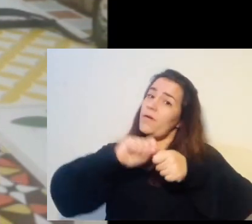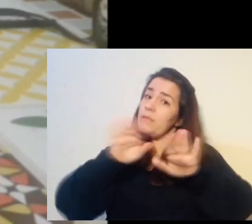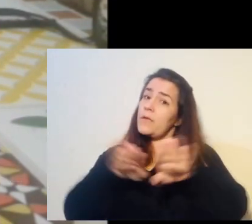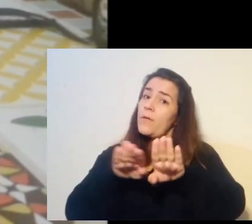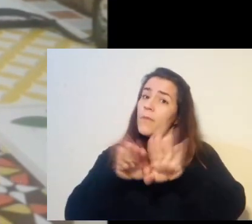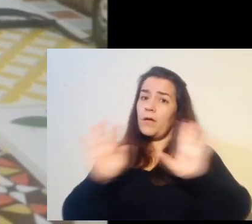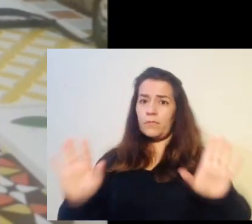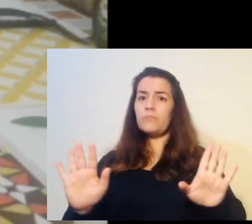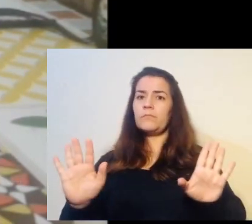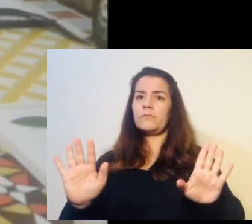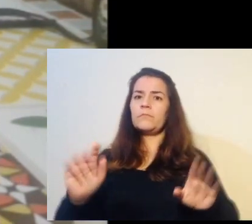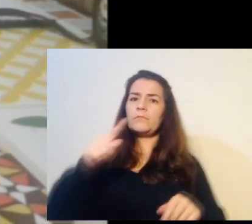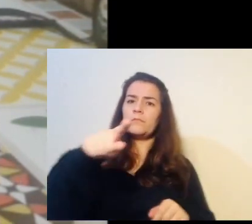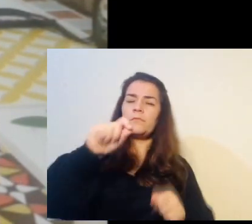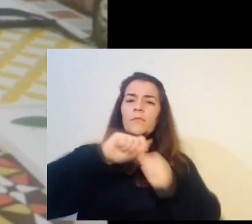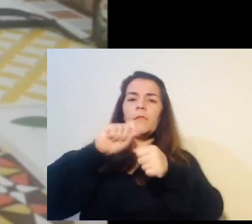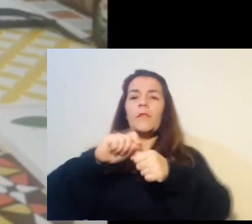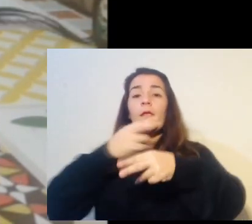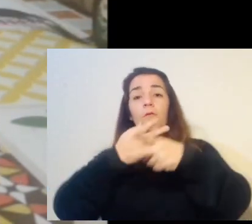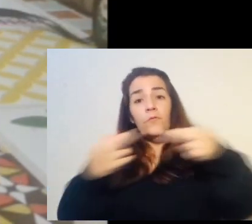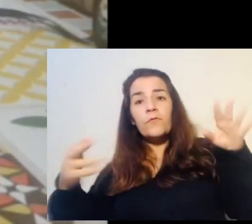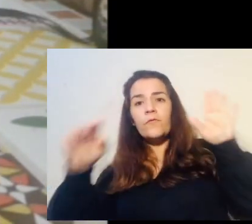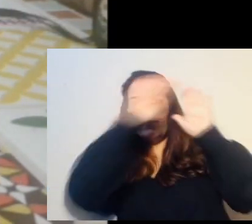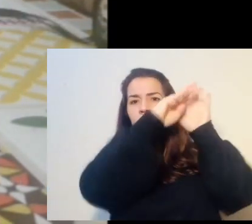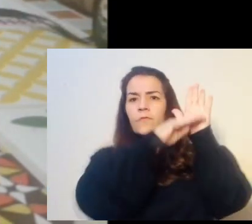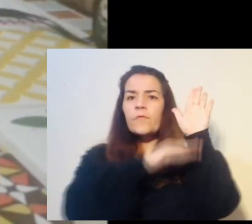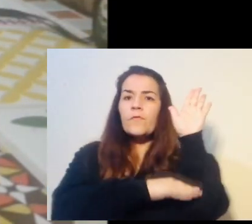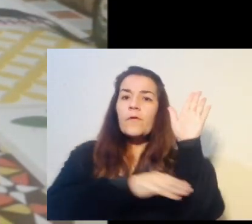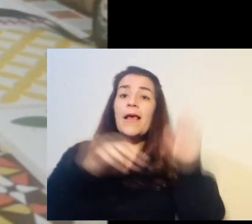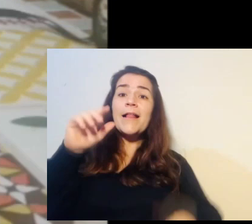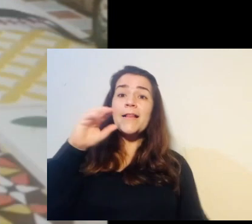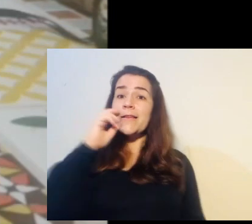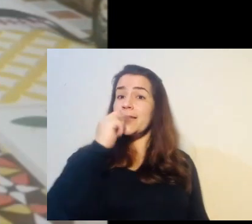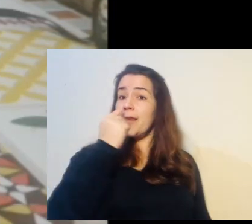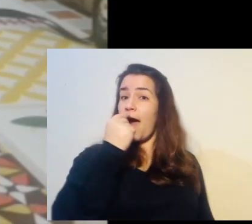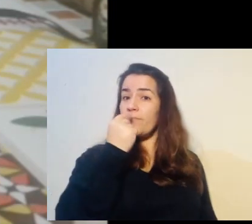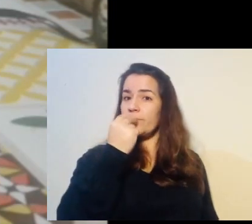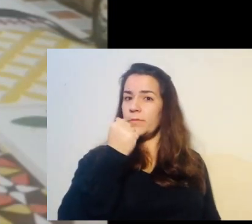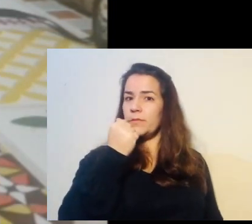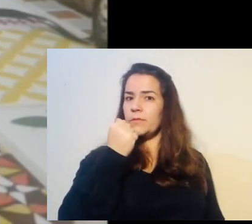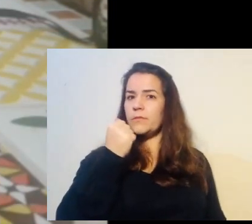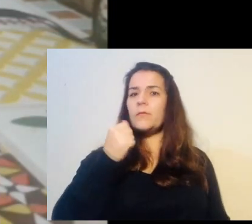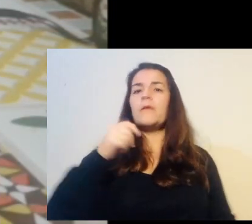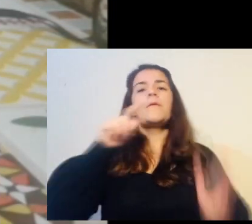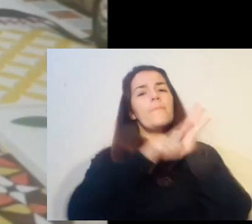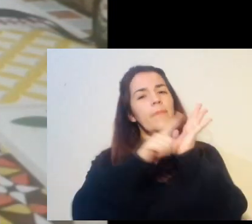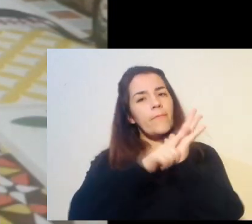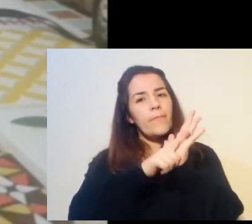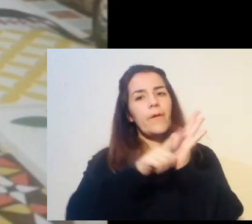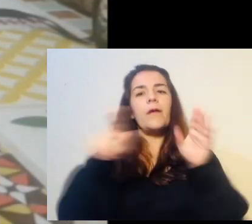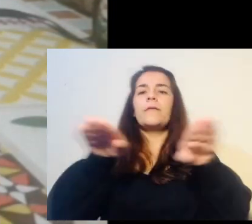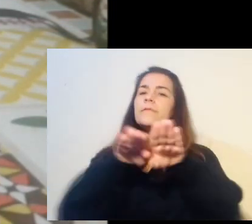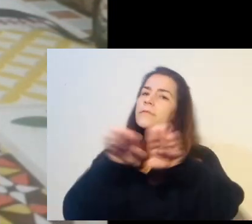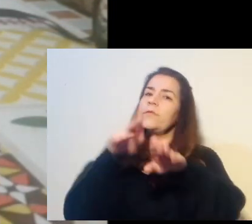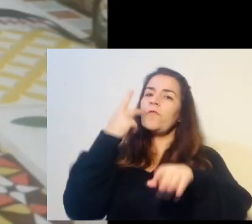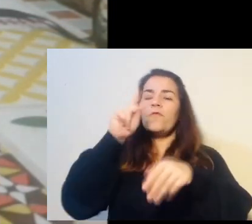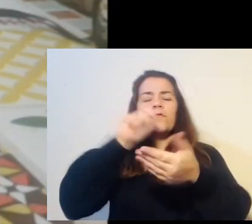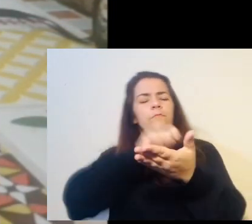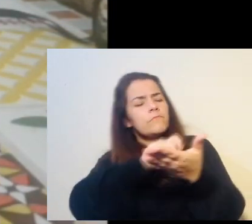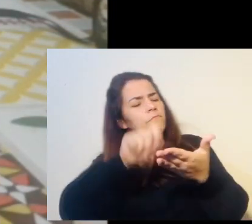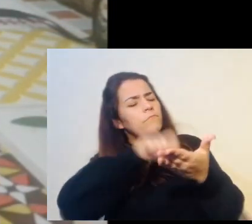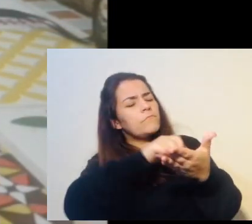tá? Então, além desses materiais, lápis e papel, porque a gente vai ter que anotar